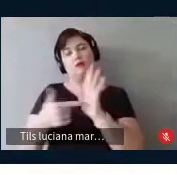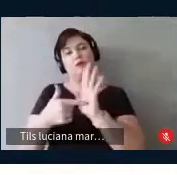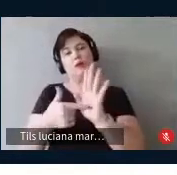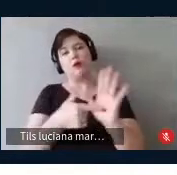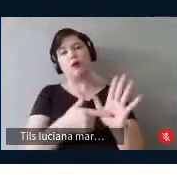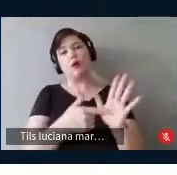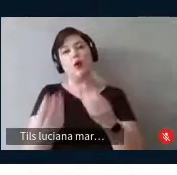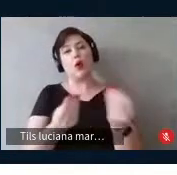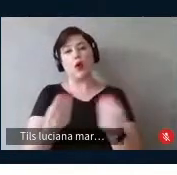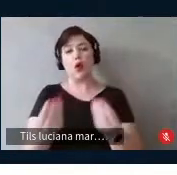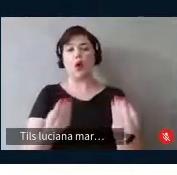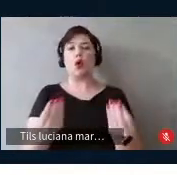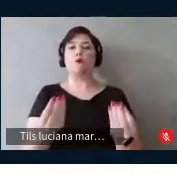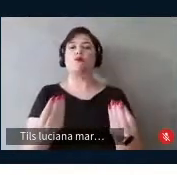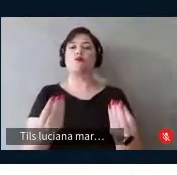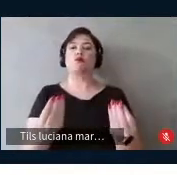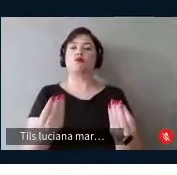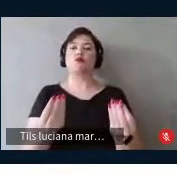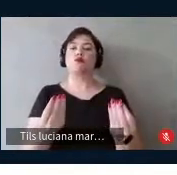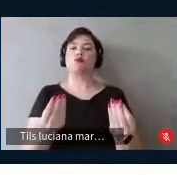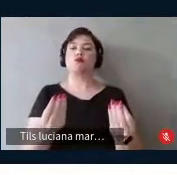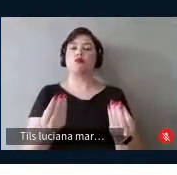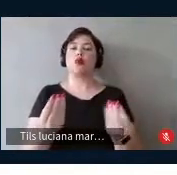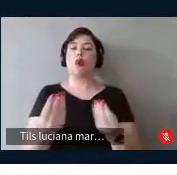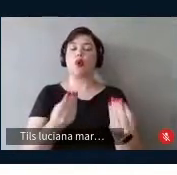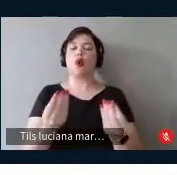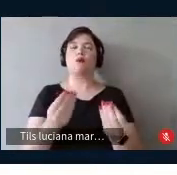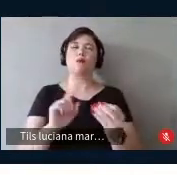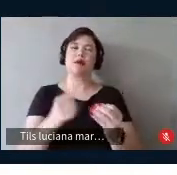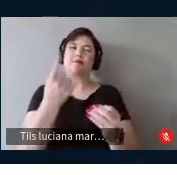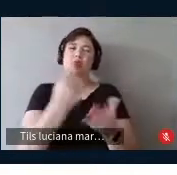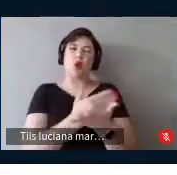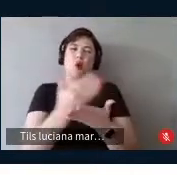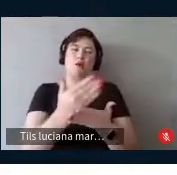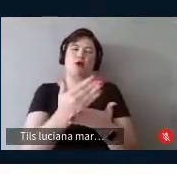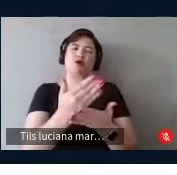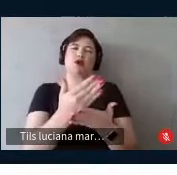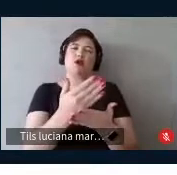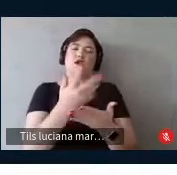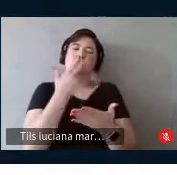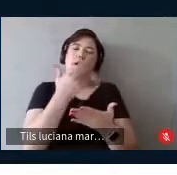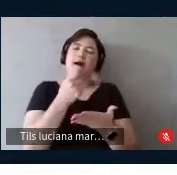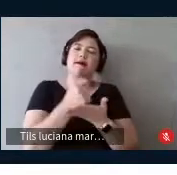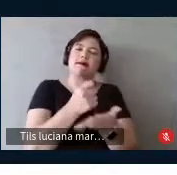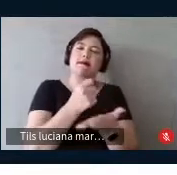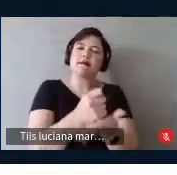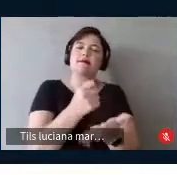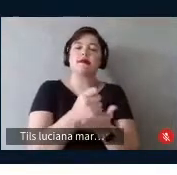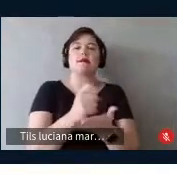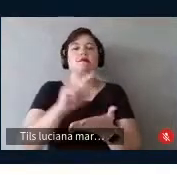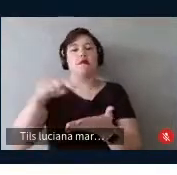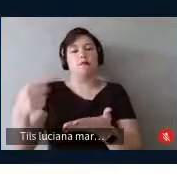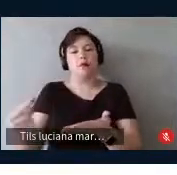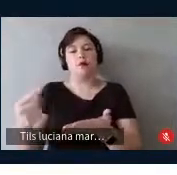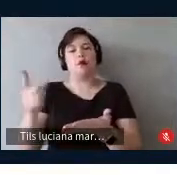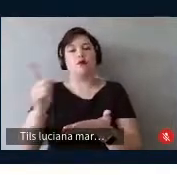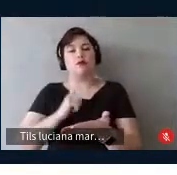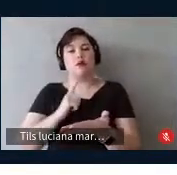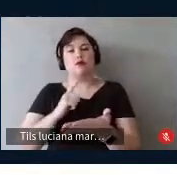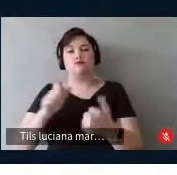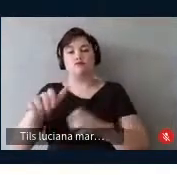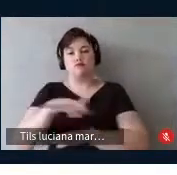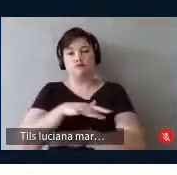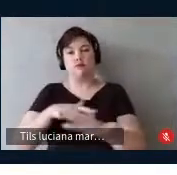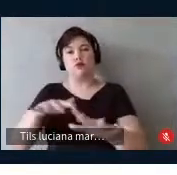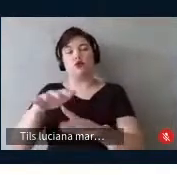o início, enfim, na questão assistencialista, depois com o movimento